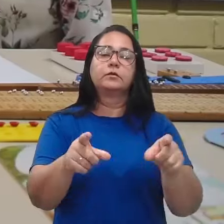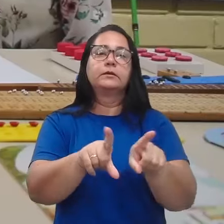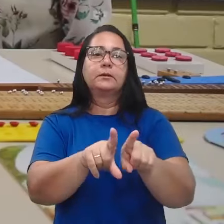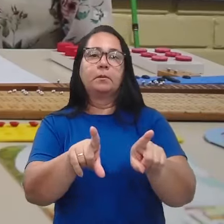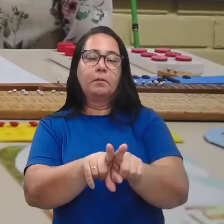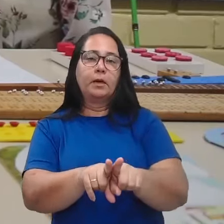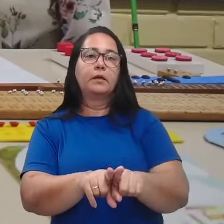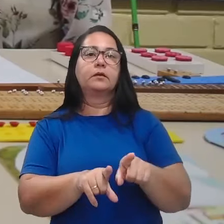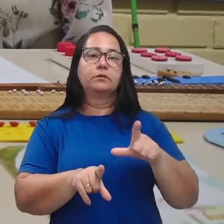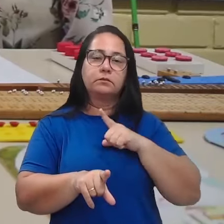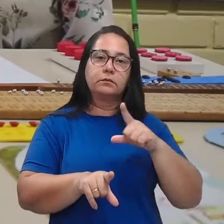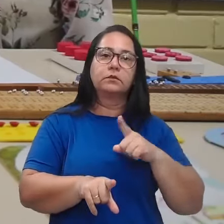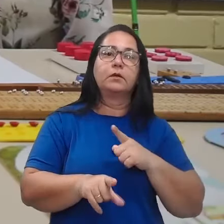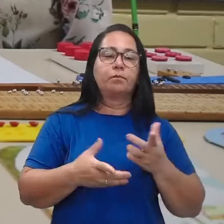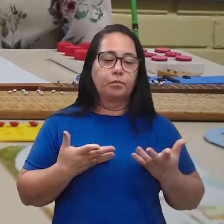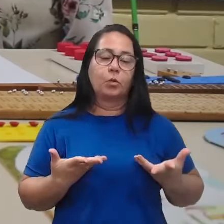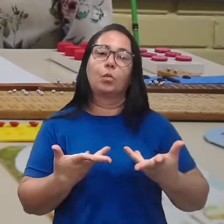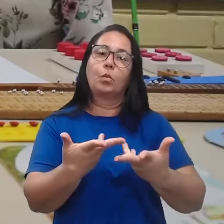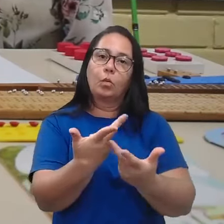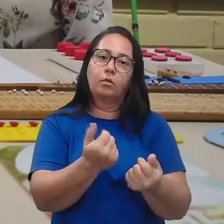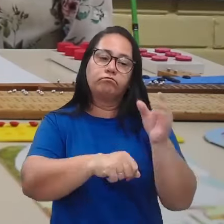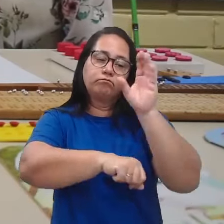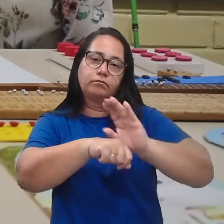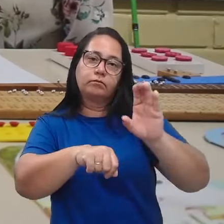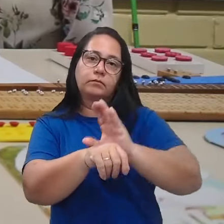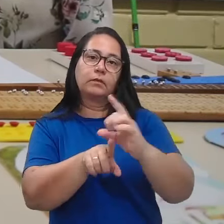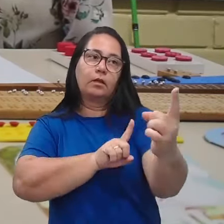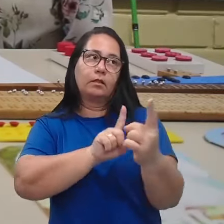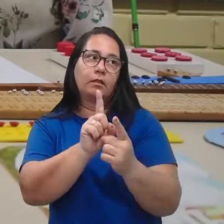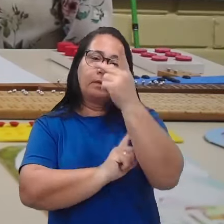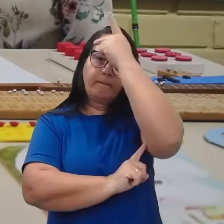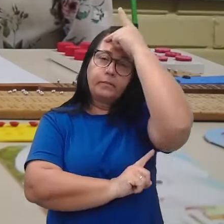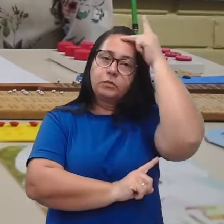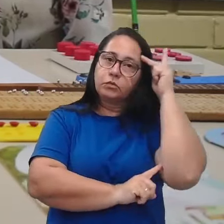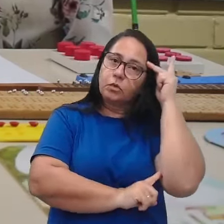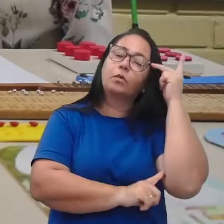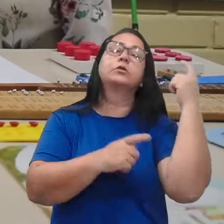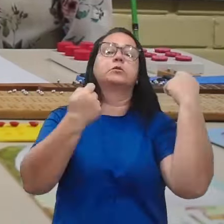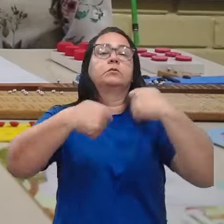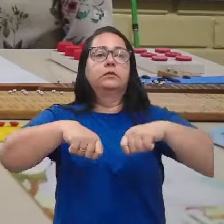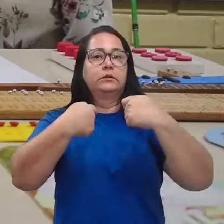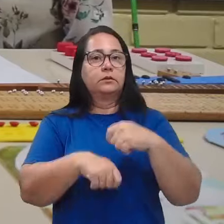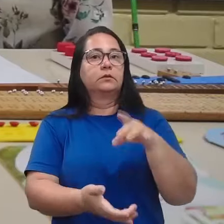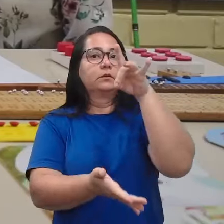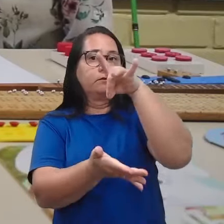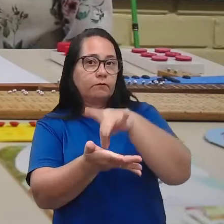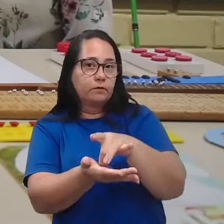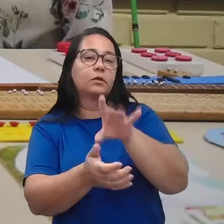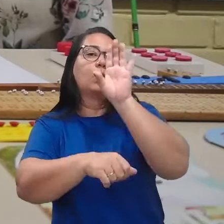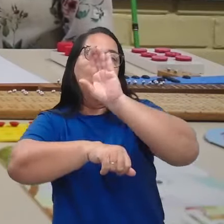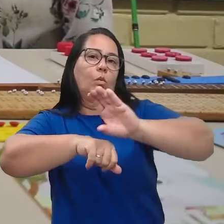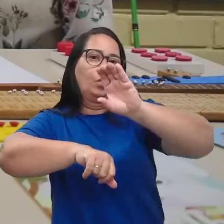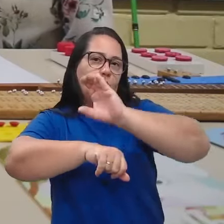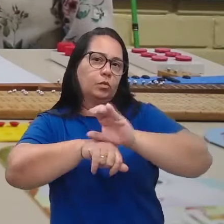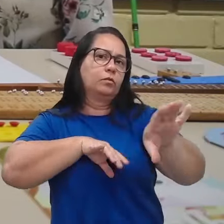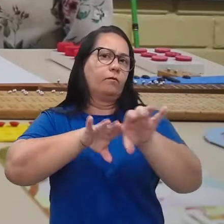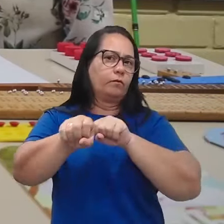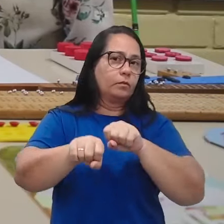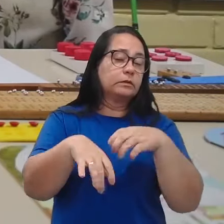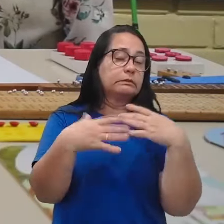se habilitar para atender a um número maior de pessoas, né, que precisam de fato da formação. E é interessante,